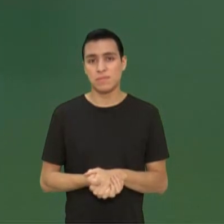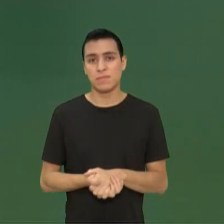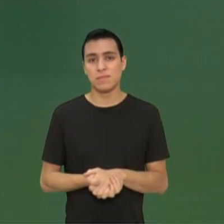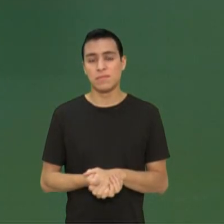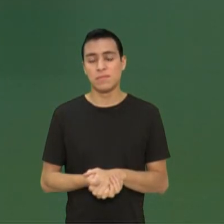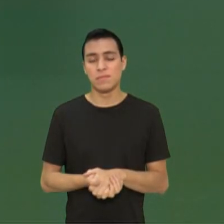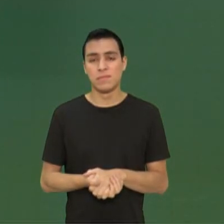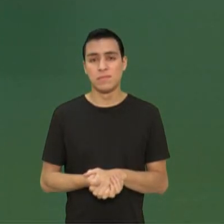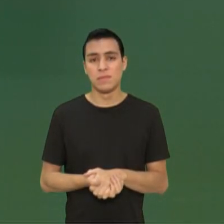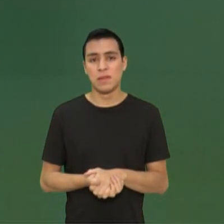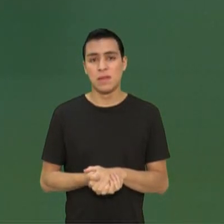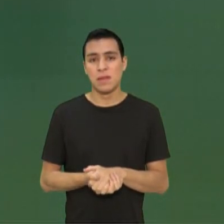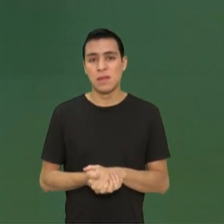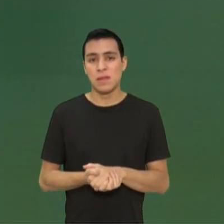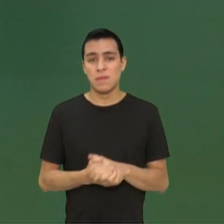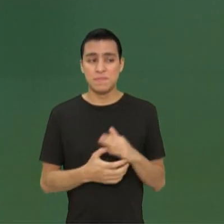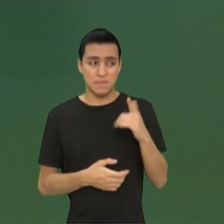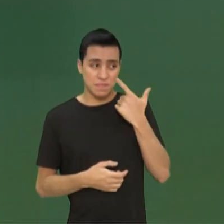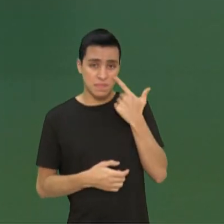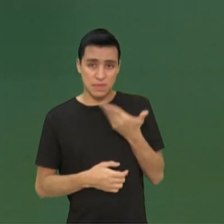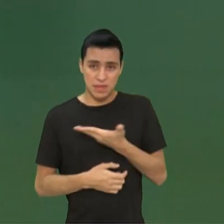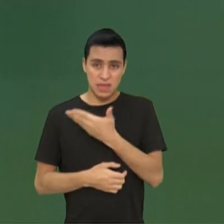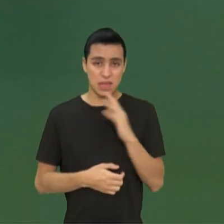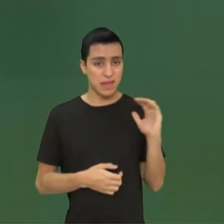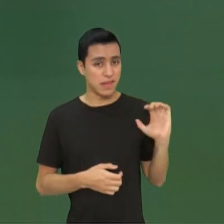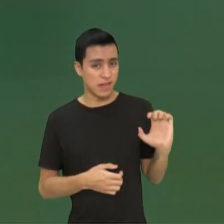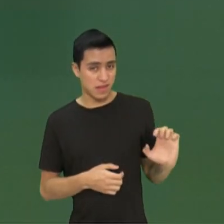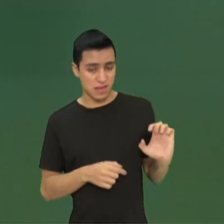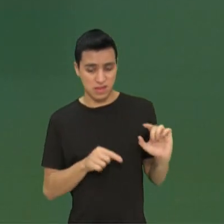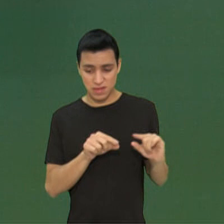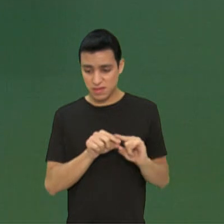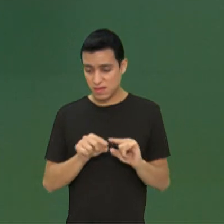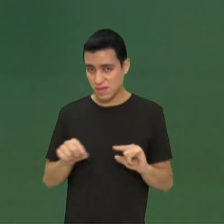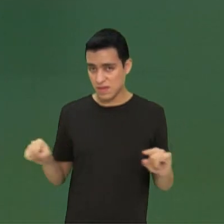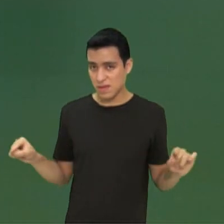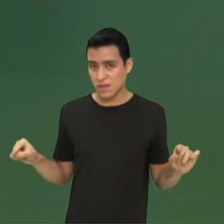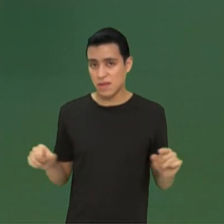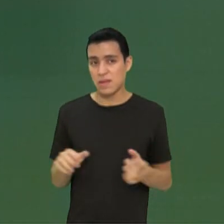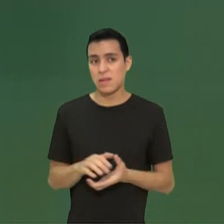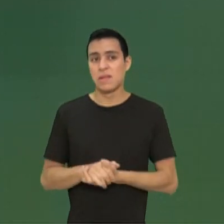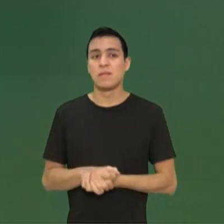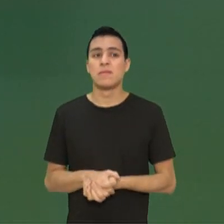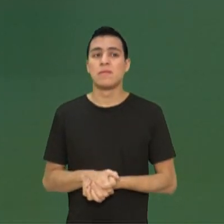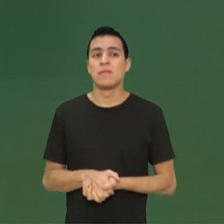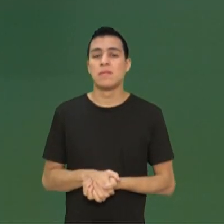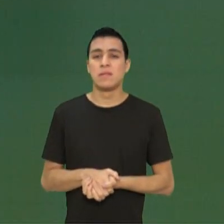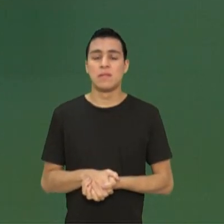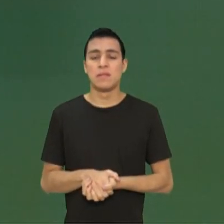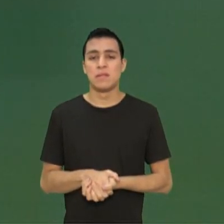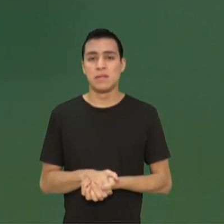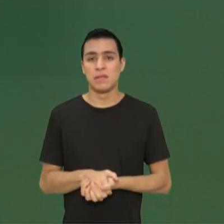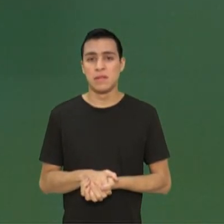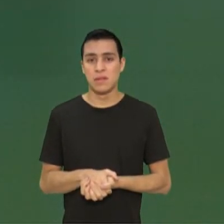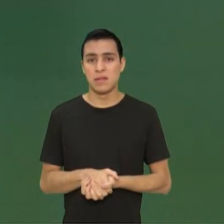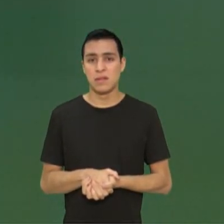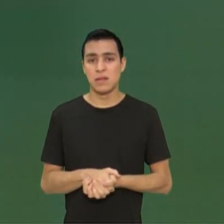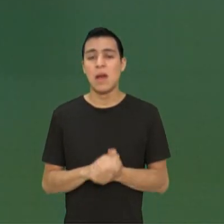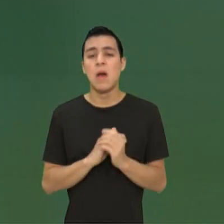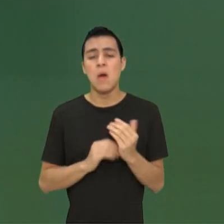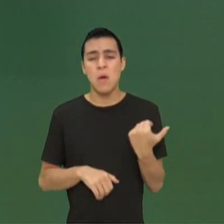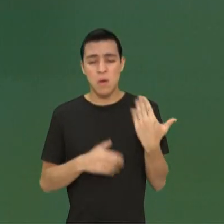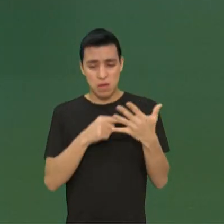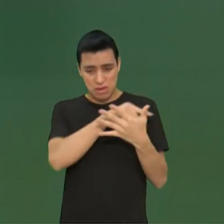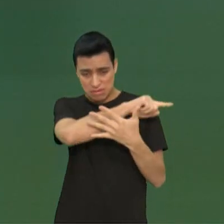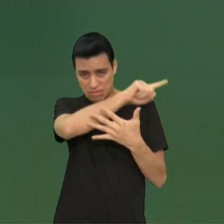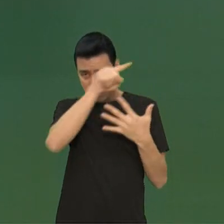por talos. Letra E. Amebíase, leishmaniose, malária e doença de Chagas são causadas